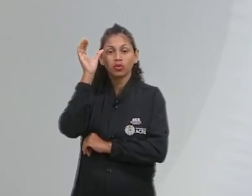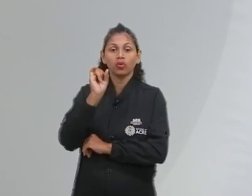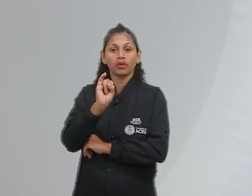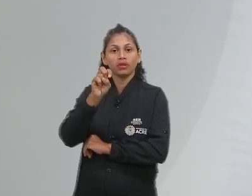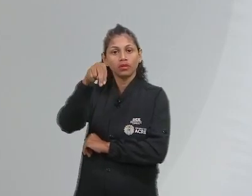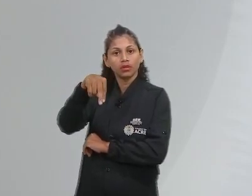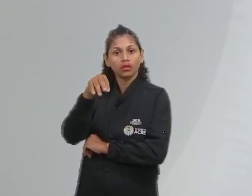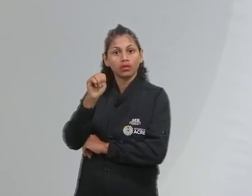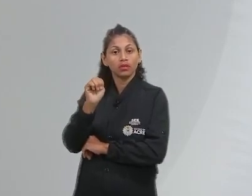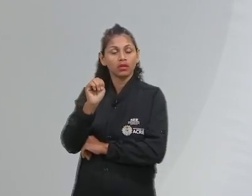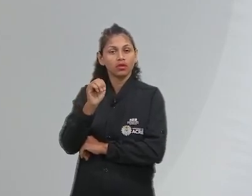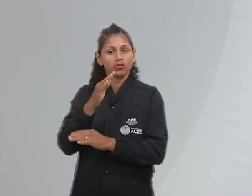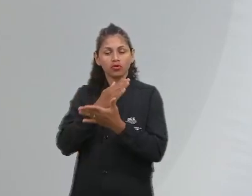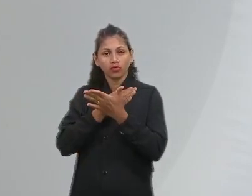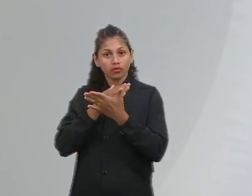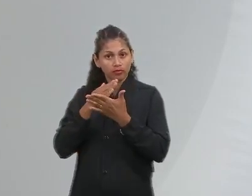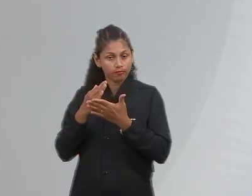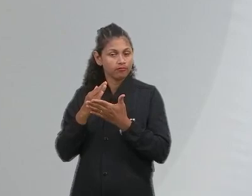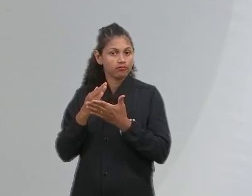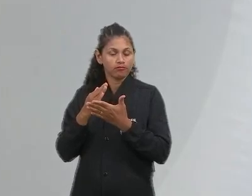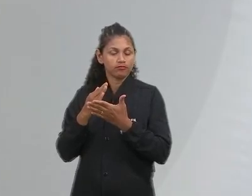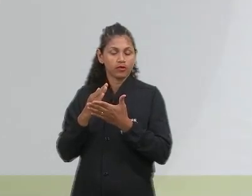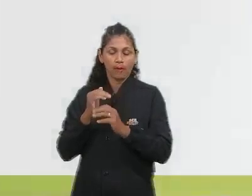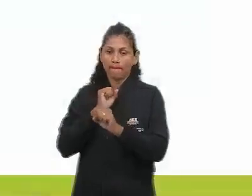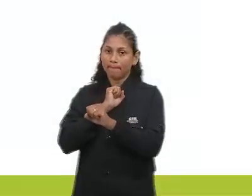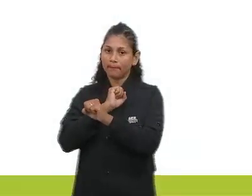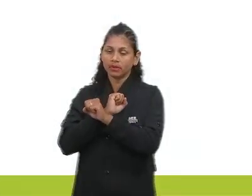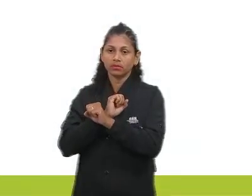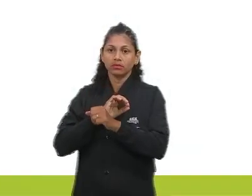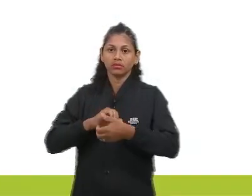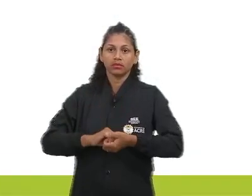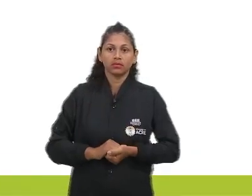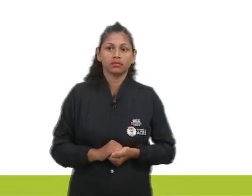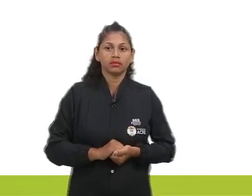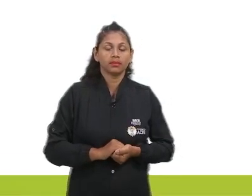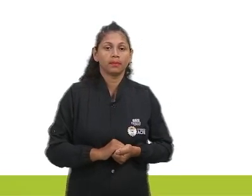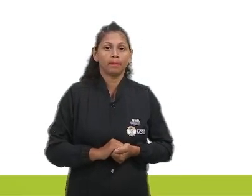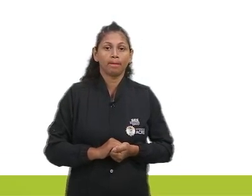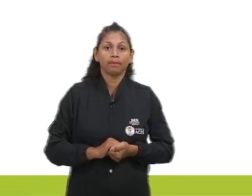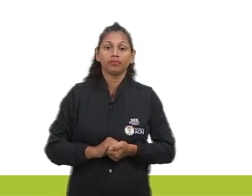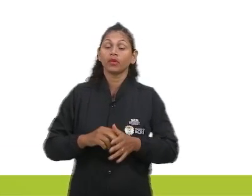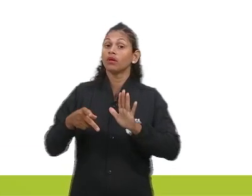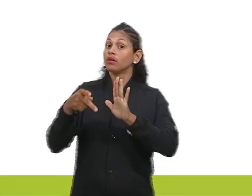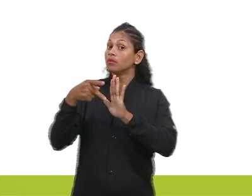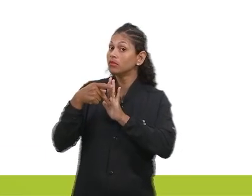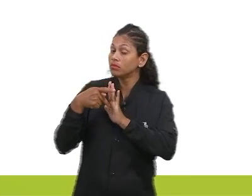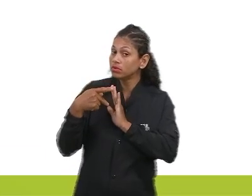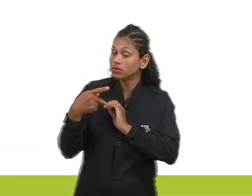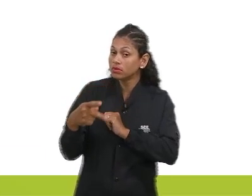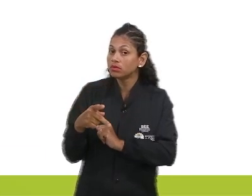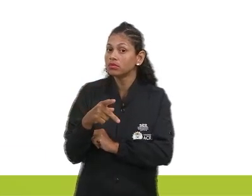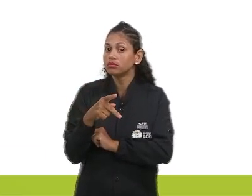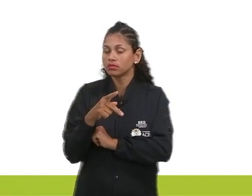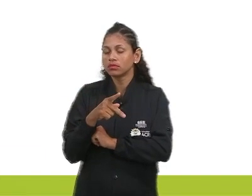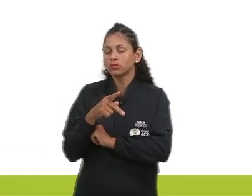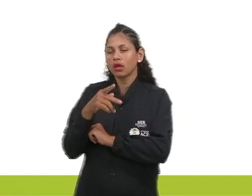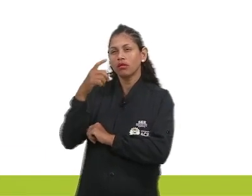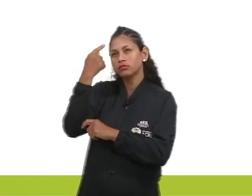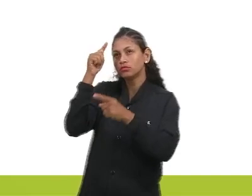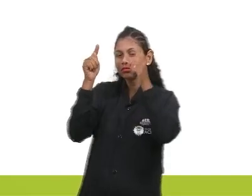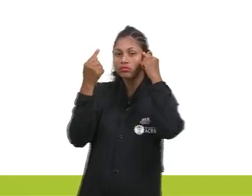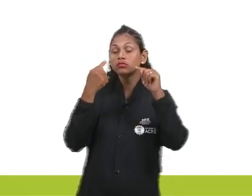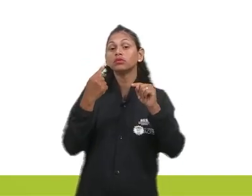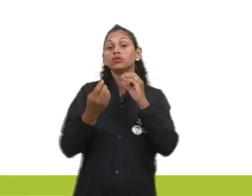ou seja, das ideias inatas. Para os racionalistas, todas as ideias que temos